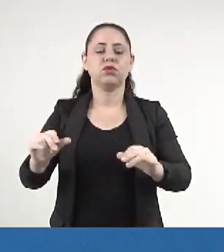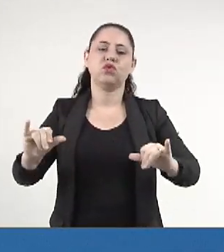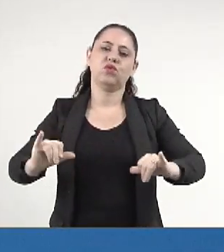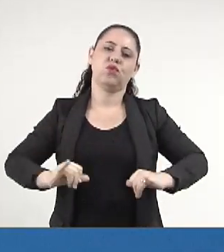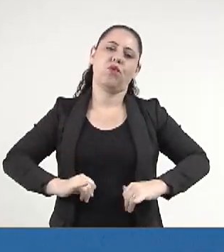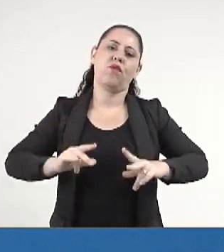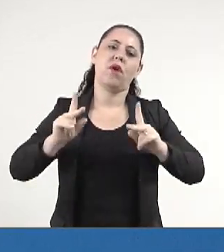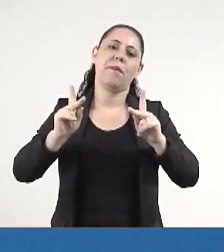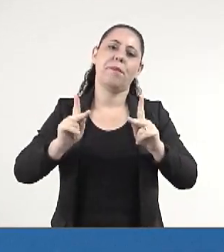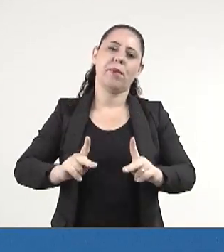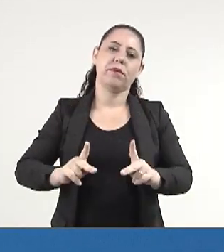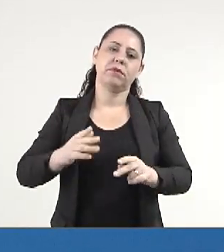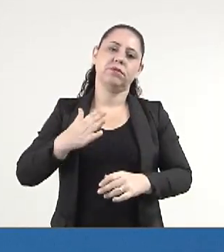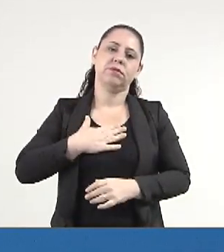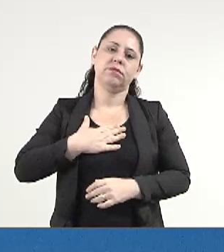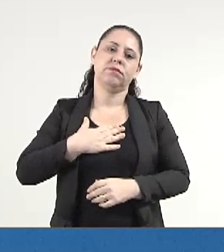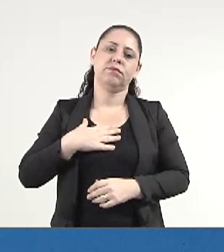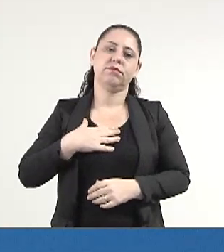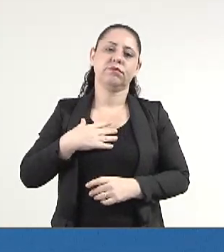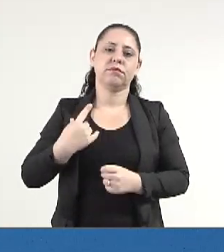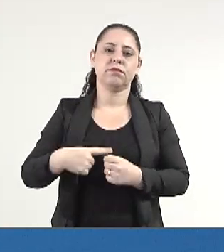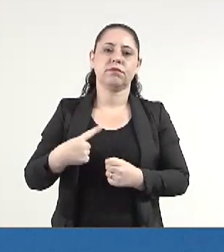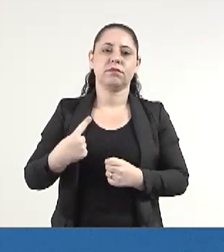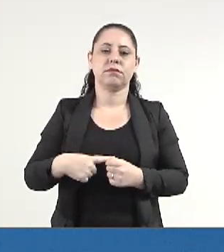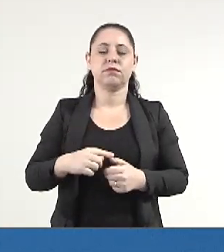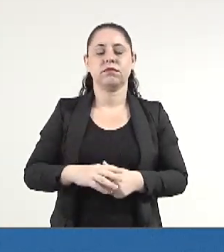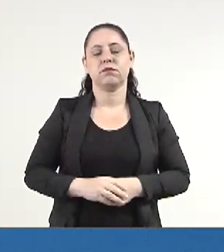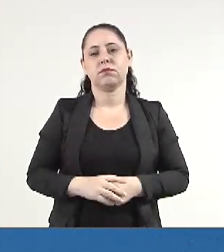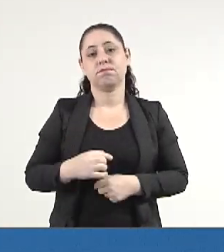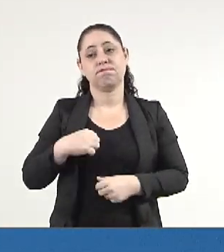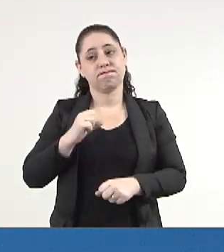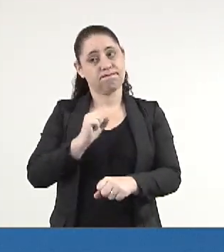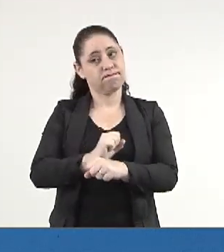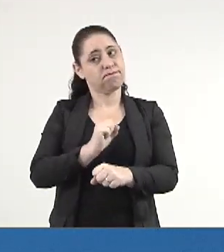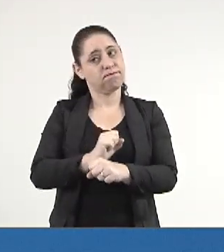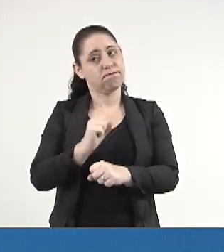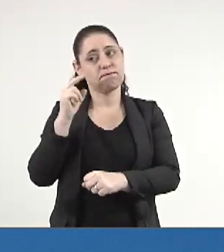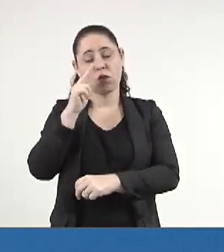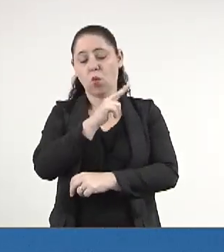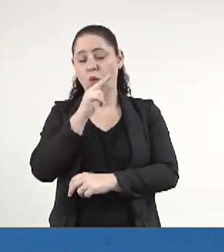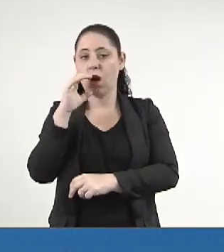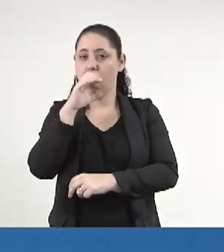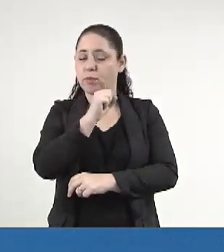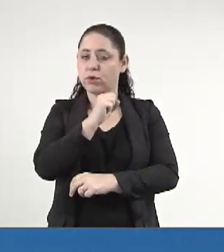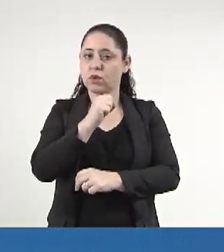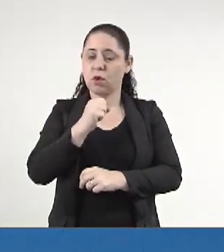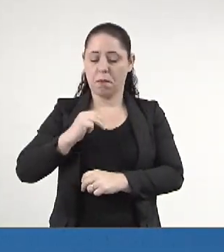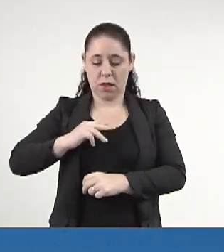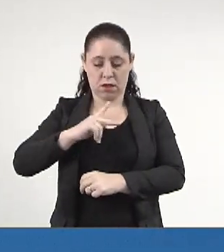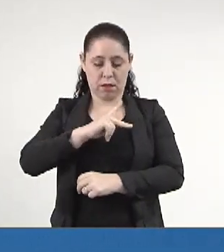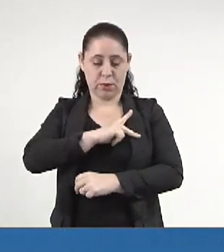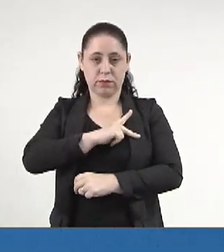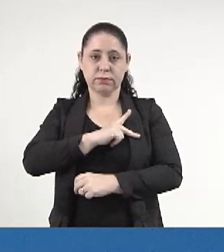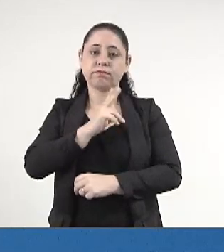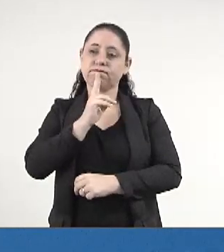sofrida população da minha cidade. Espero que urgentemente o Ministério